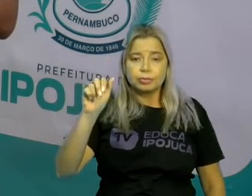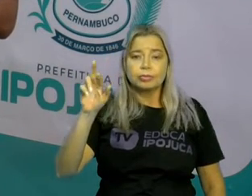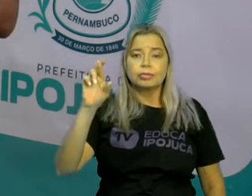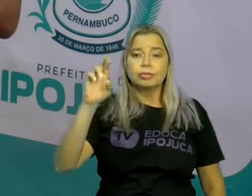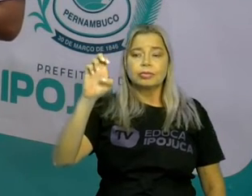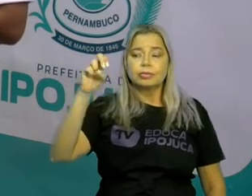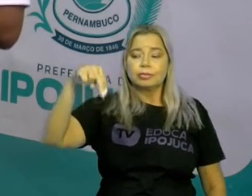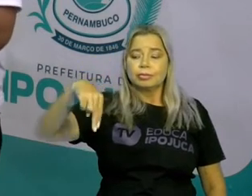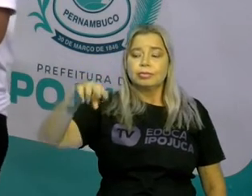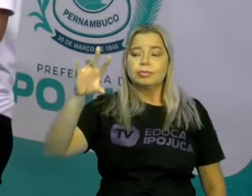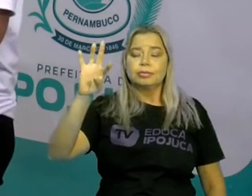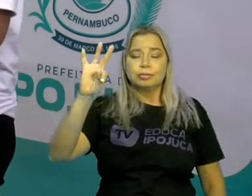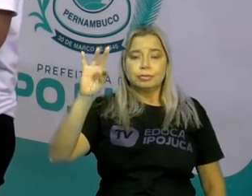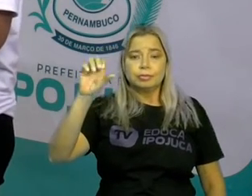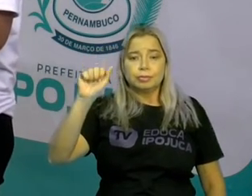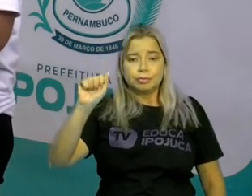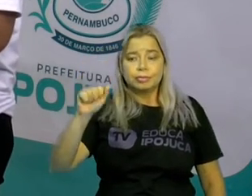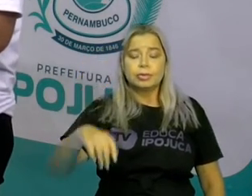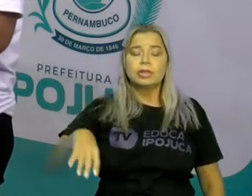uma atenção.